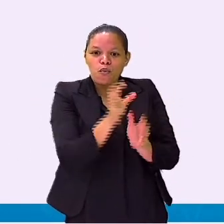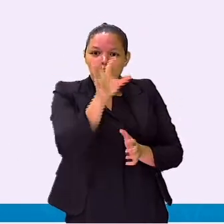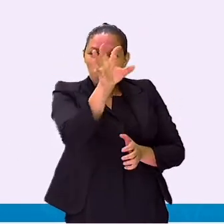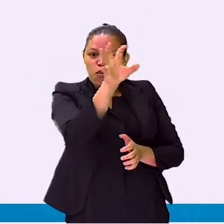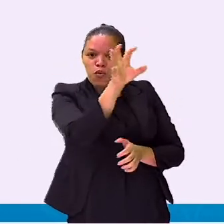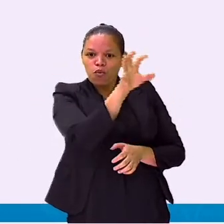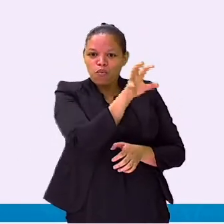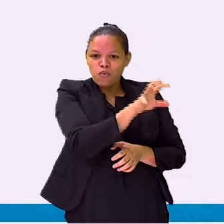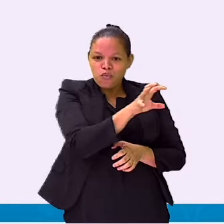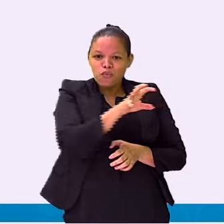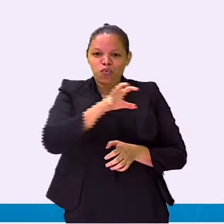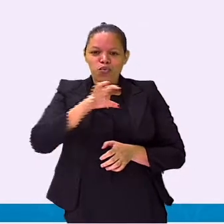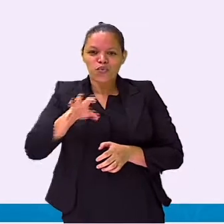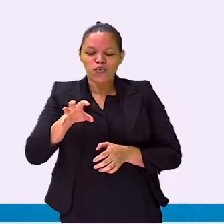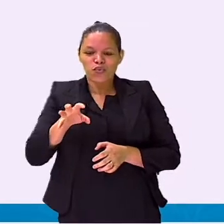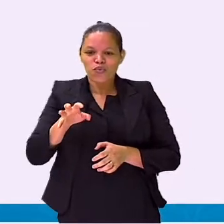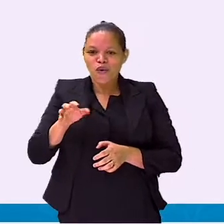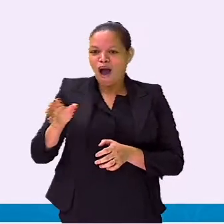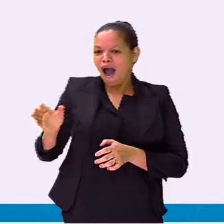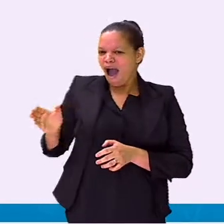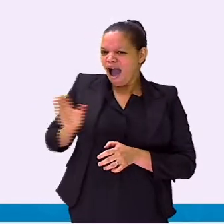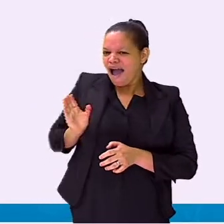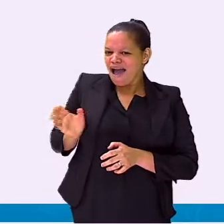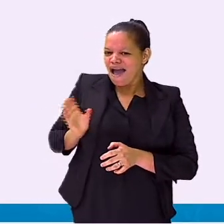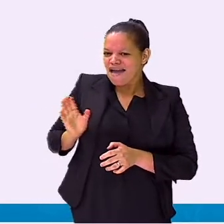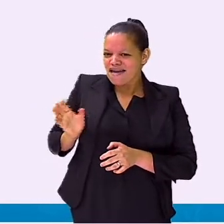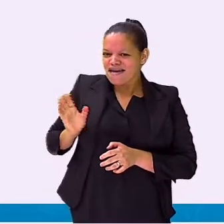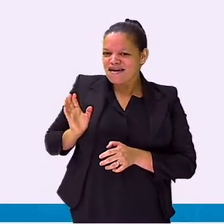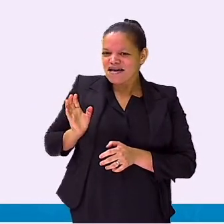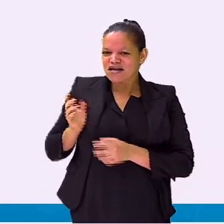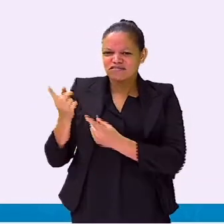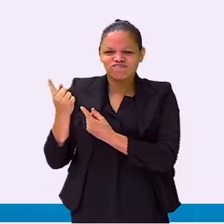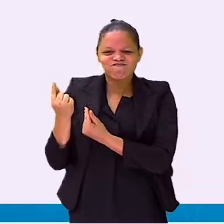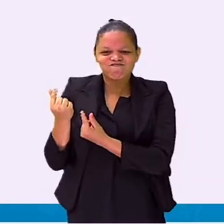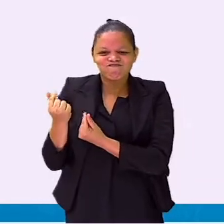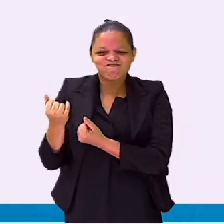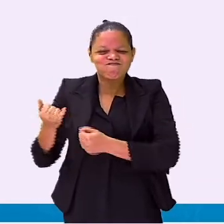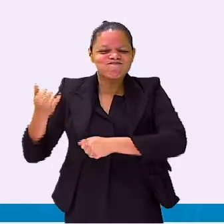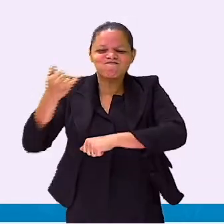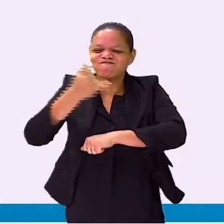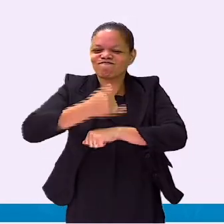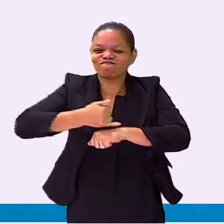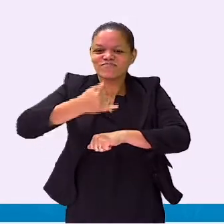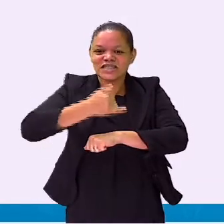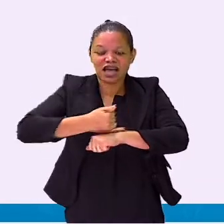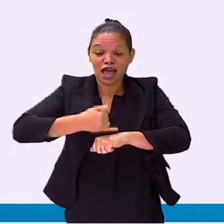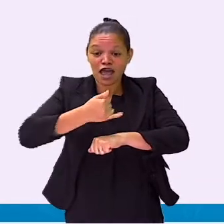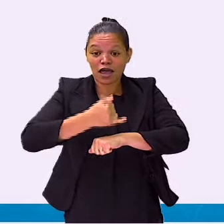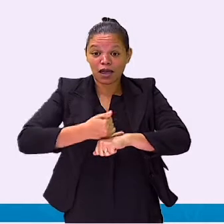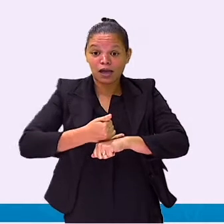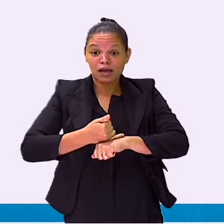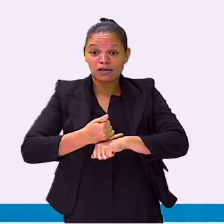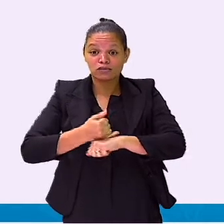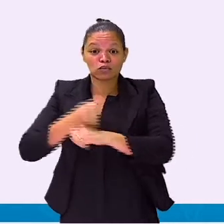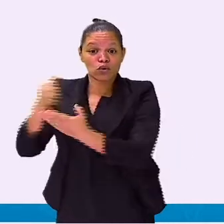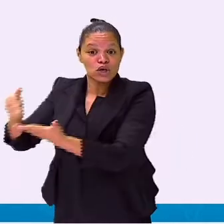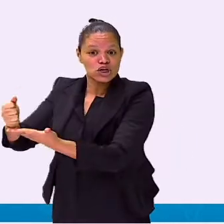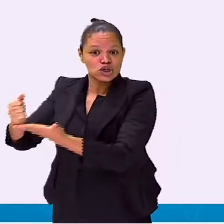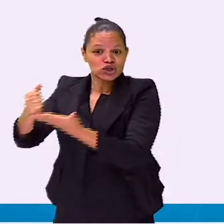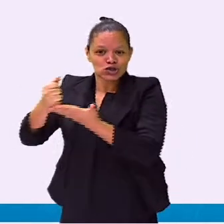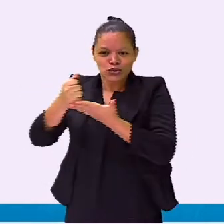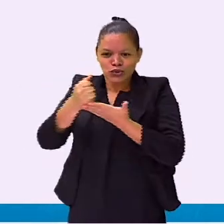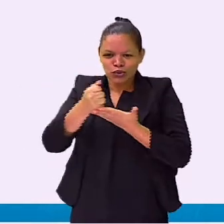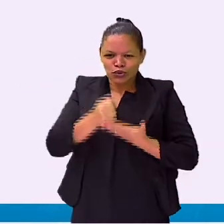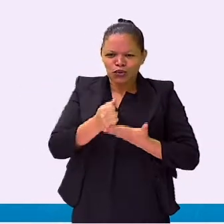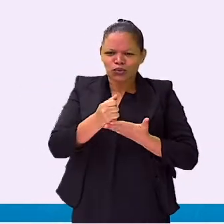Estamos falando até mesmo de dinheiro. Isto mesmo. E isso atraiu muitos olhares para esta região.